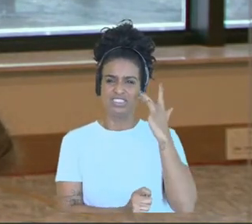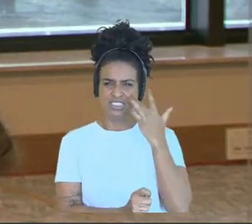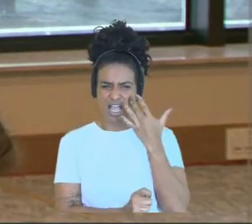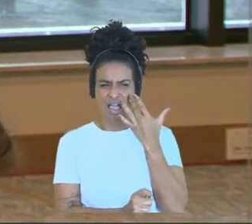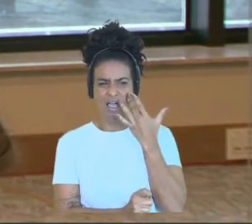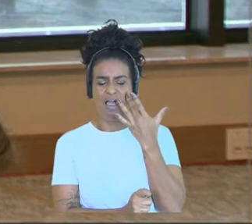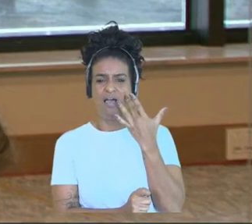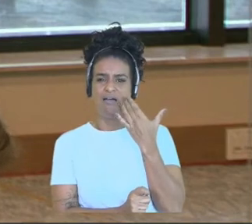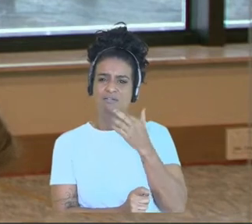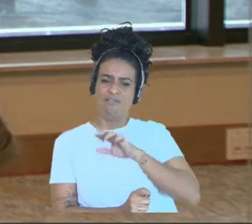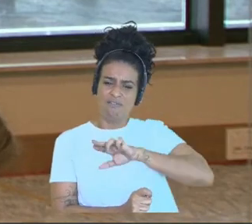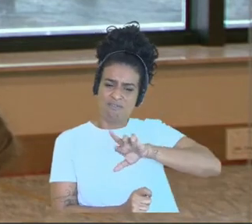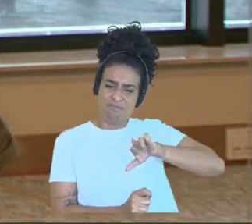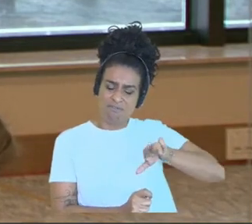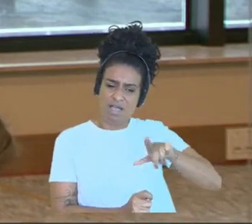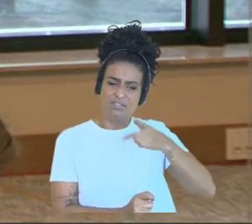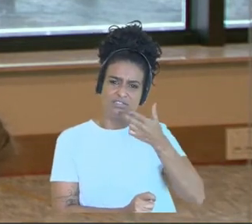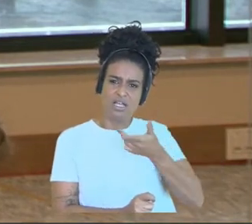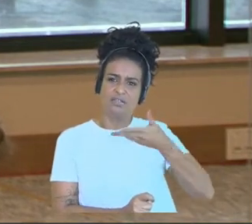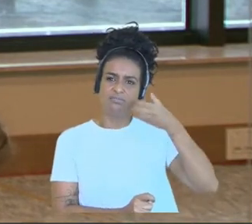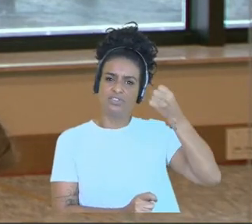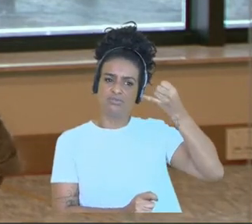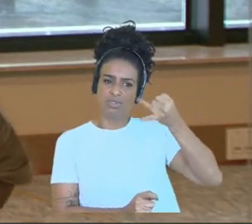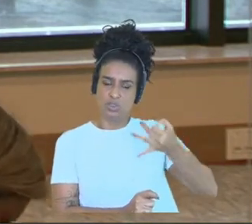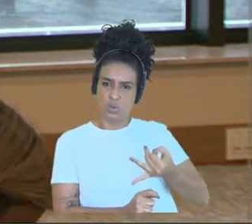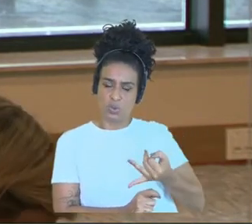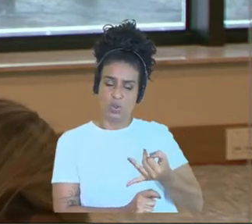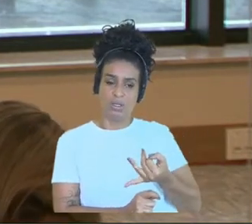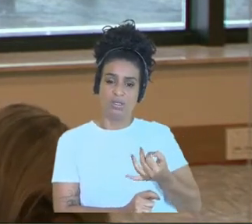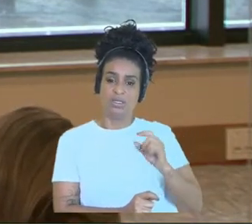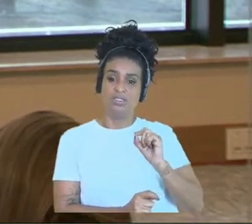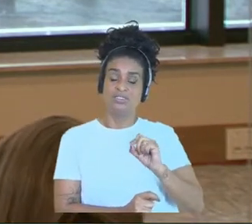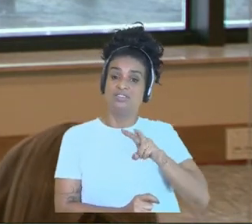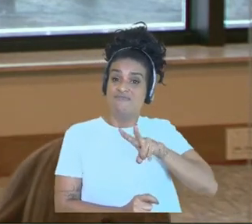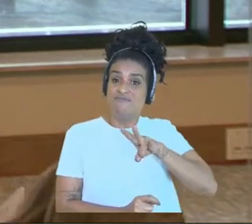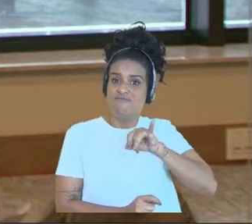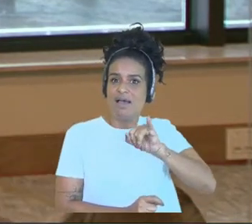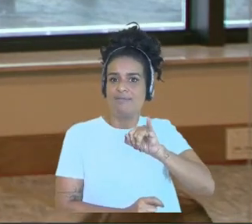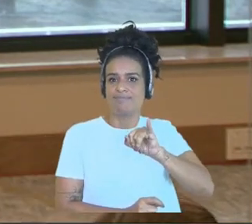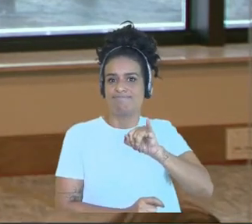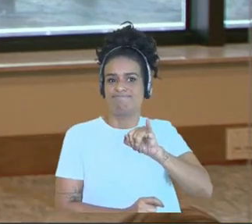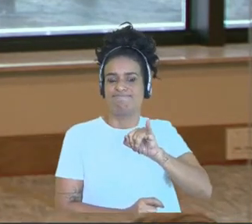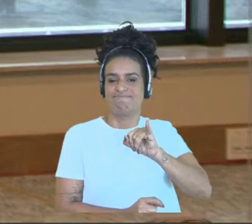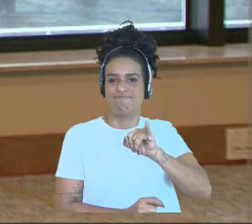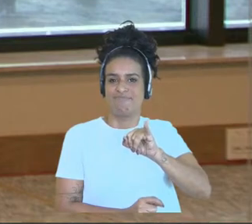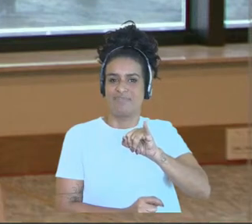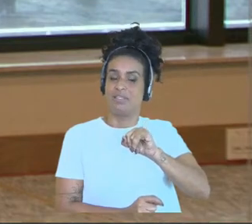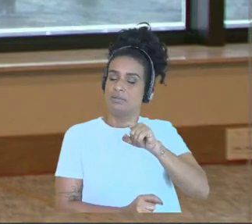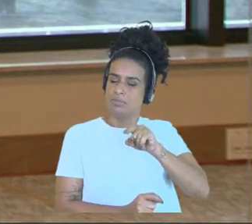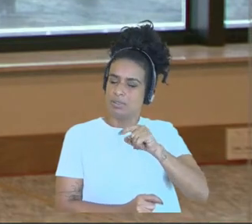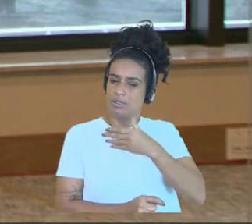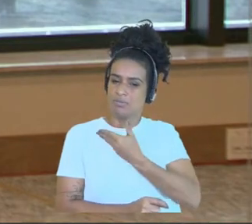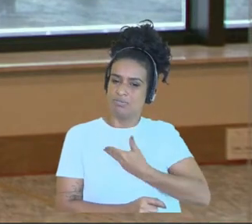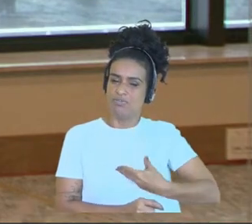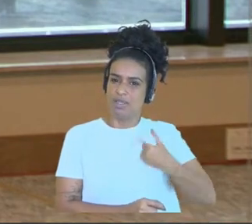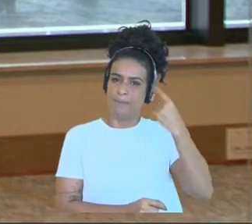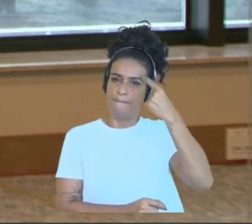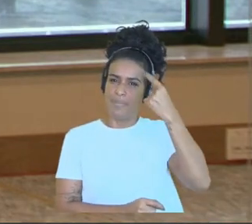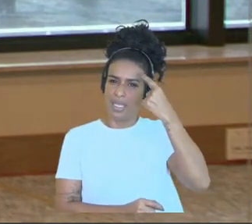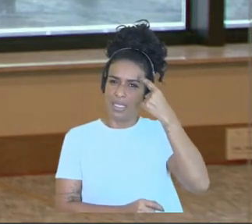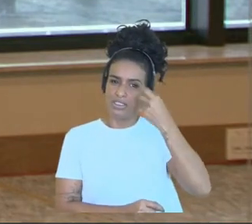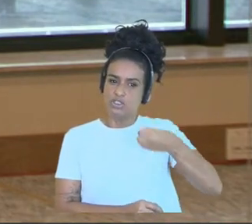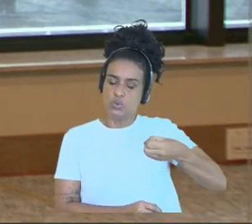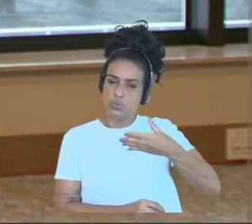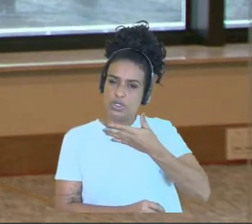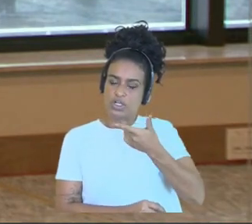para a gente. E eu achei interessante a parte do waiver, ou seja, esse vale, né, para que o governo pense numa nova âncora fiscal. Acho que